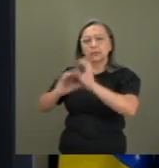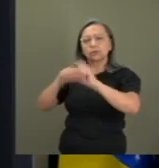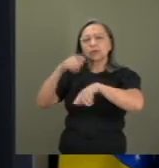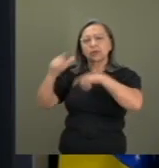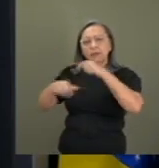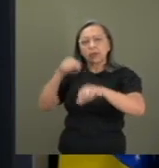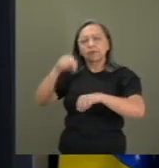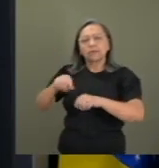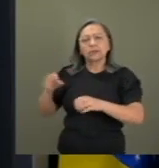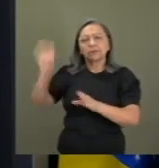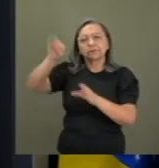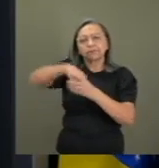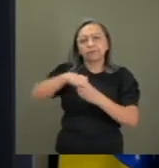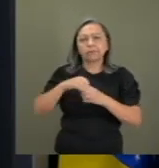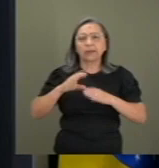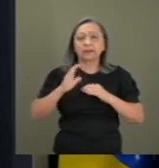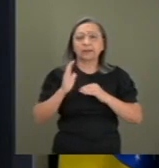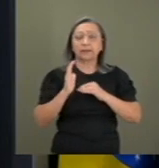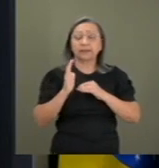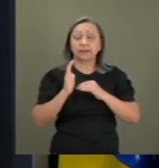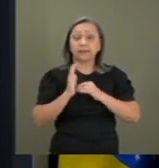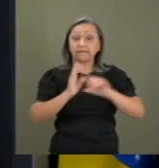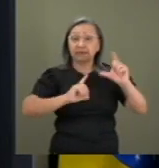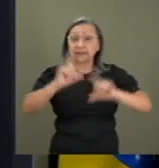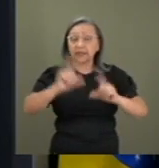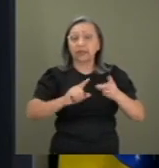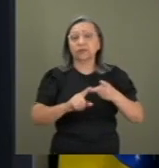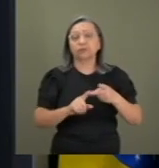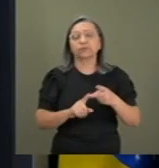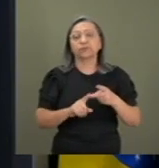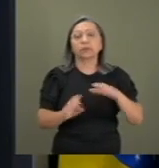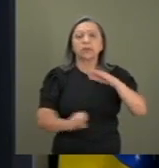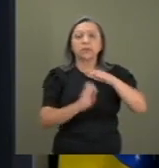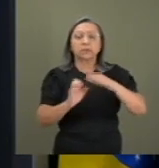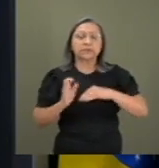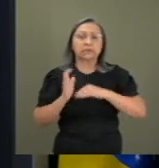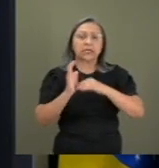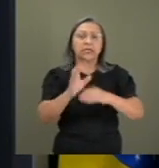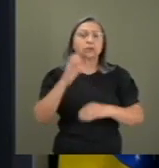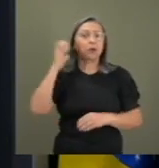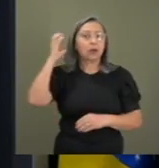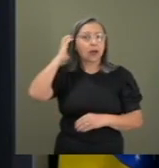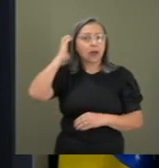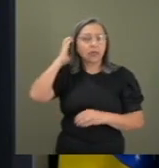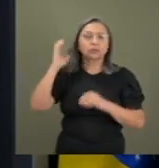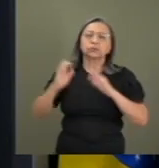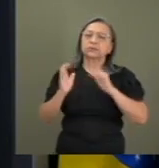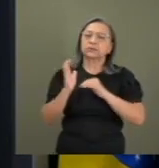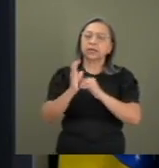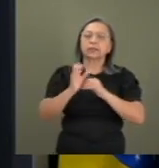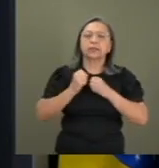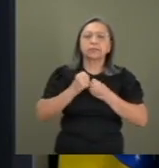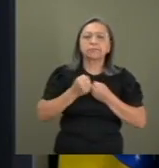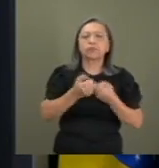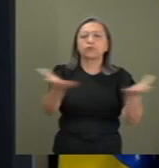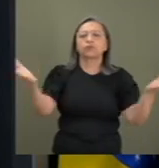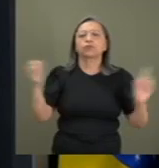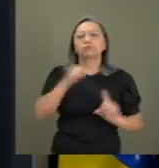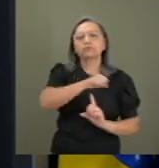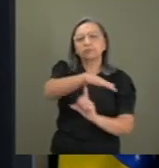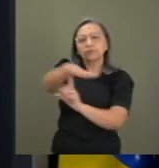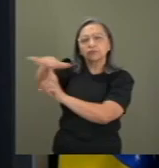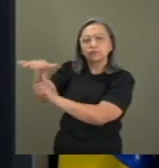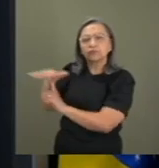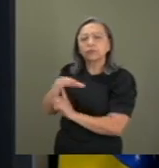trabalhadores que fazem parte da TV Senado, Agência Senado, Rádio Senado, que levam essa mensagem